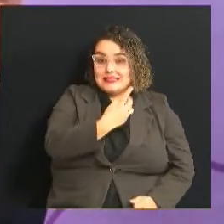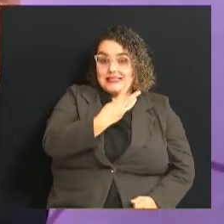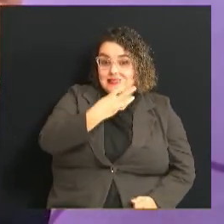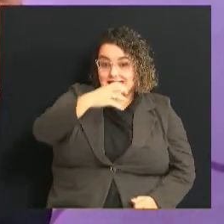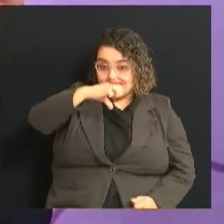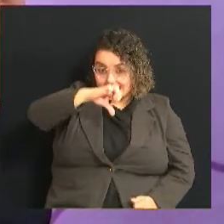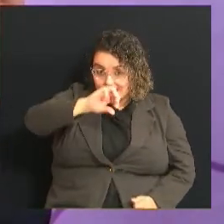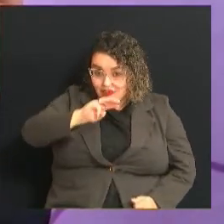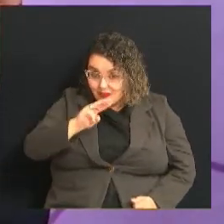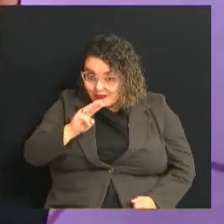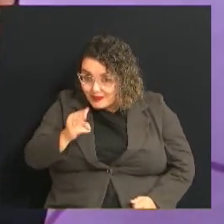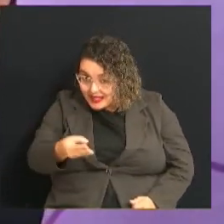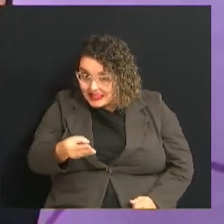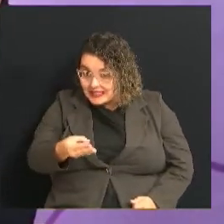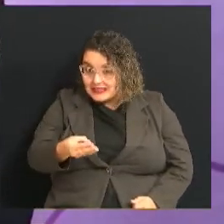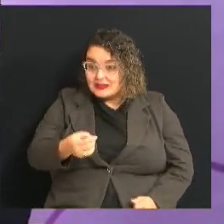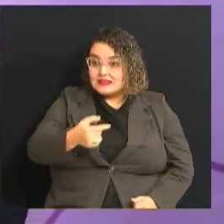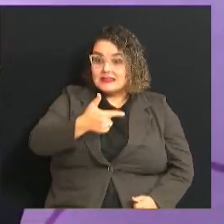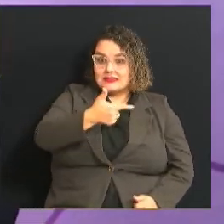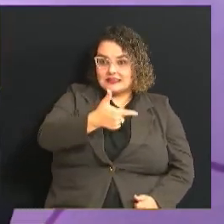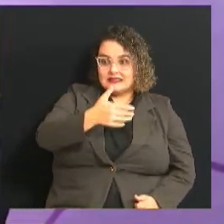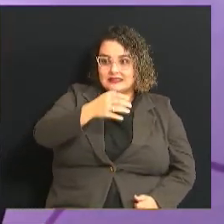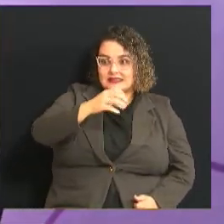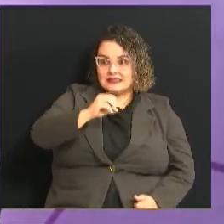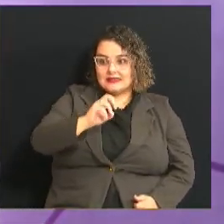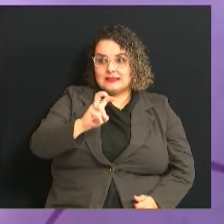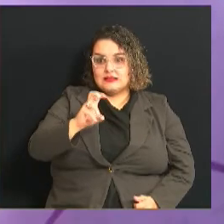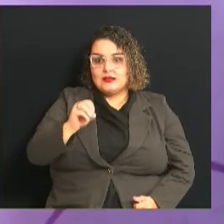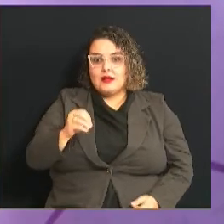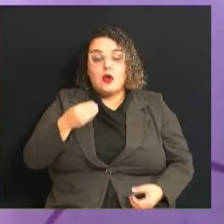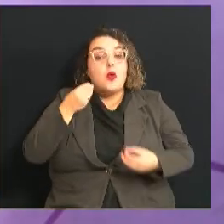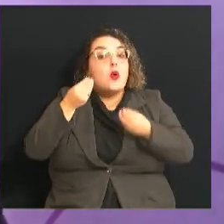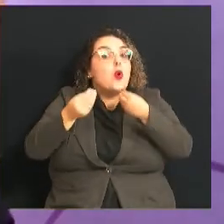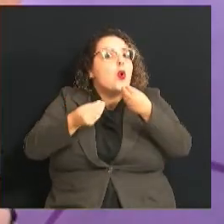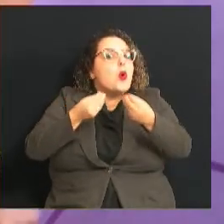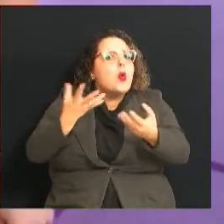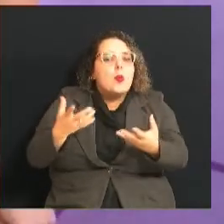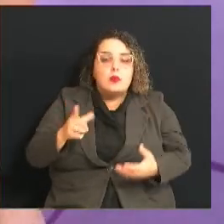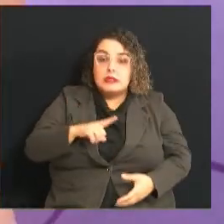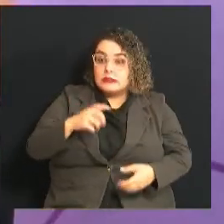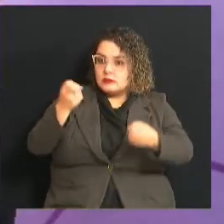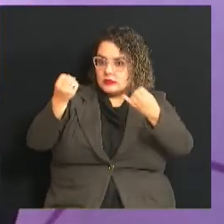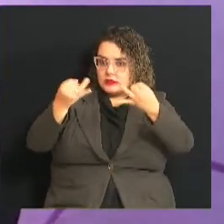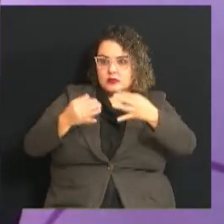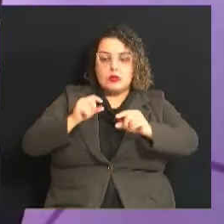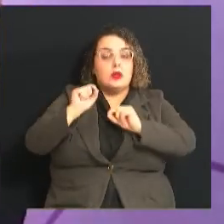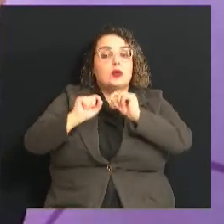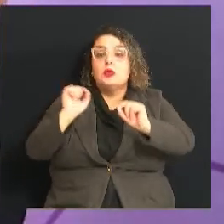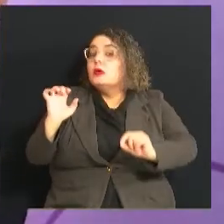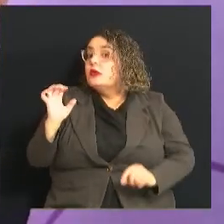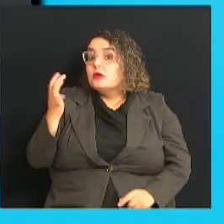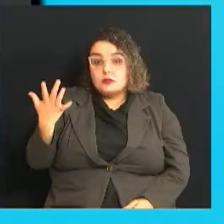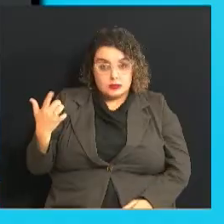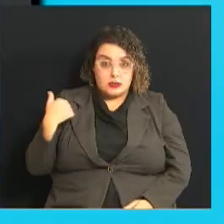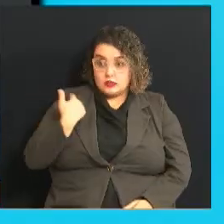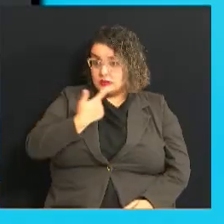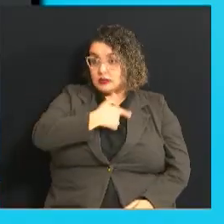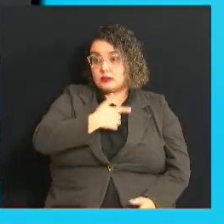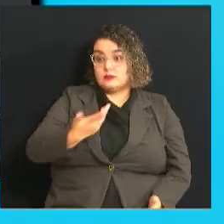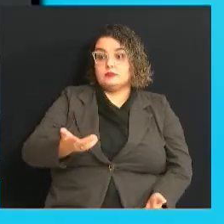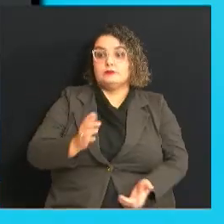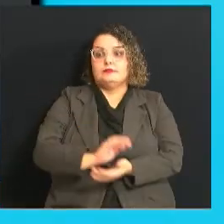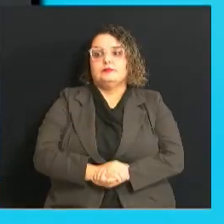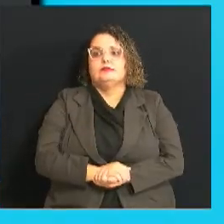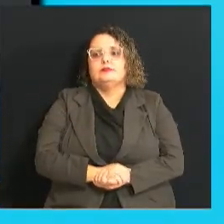milhões em 2050. Como assim? Tem uma explicação? O que está acontecendo com a gente? Tem